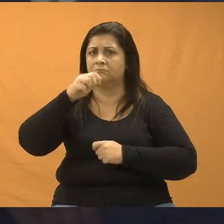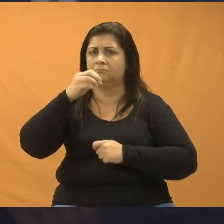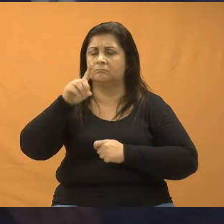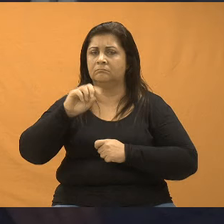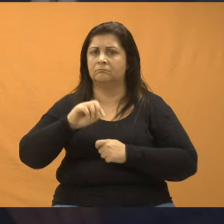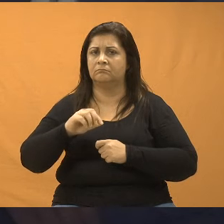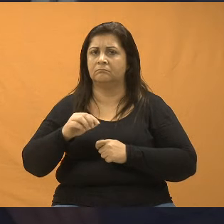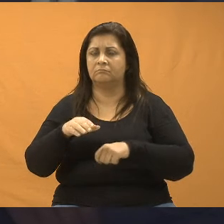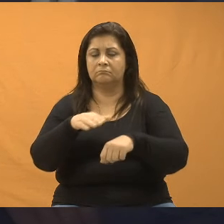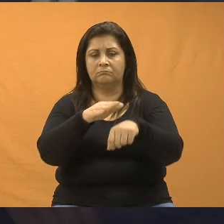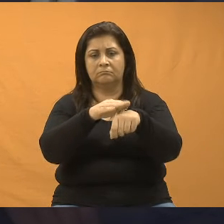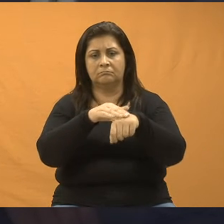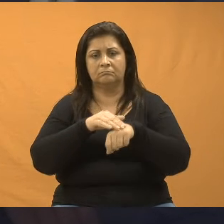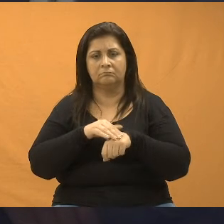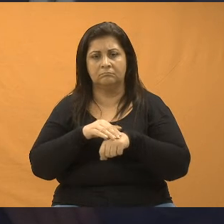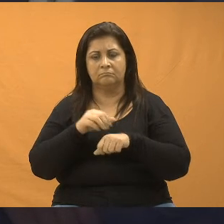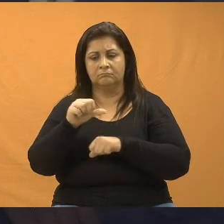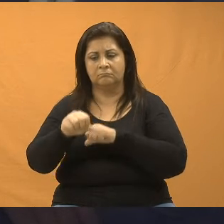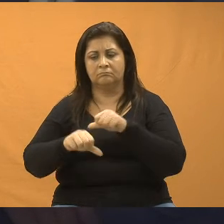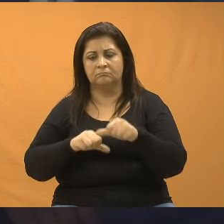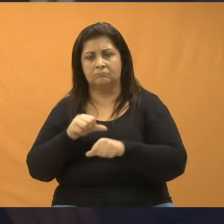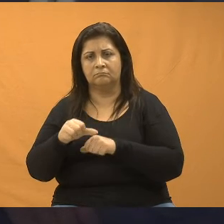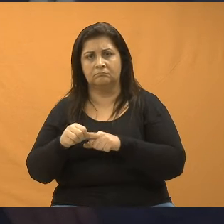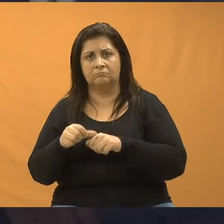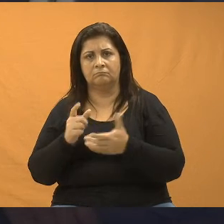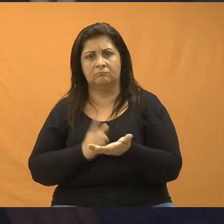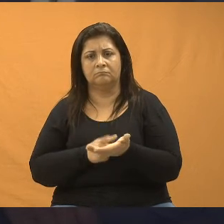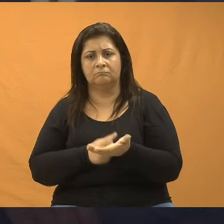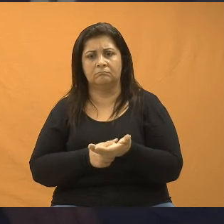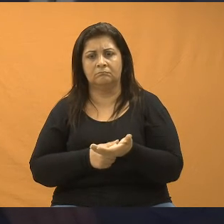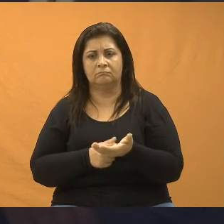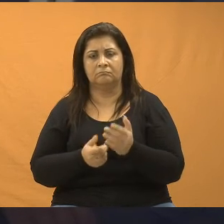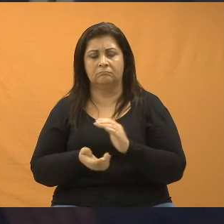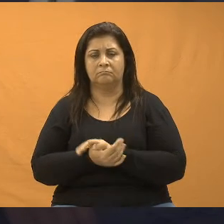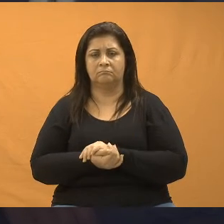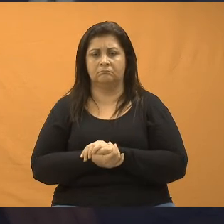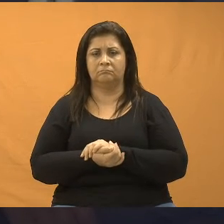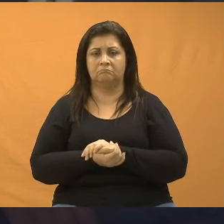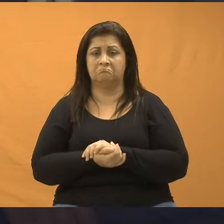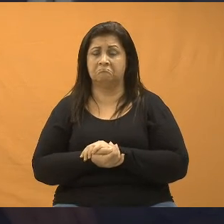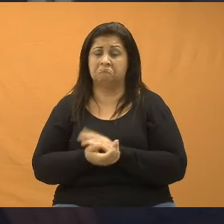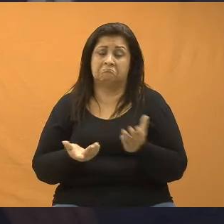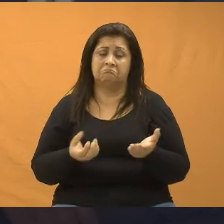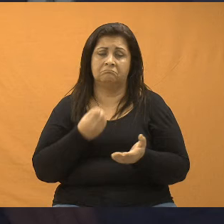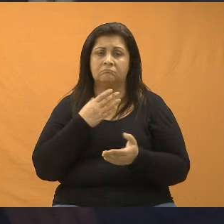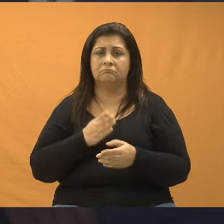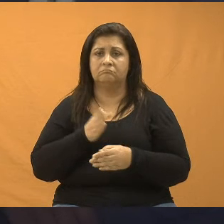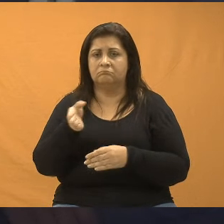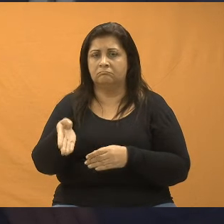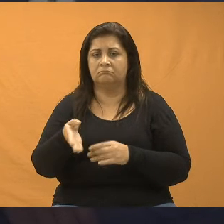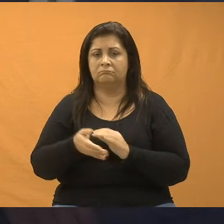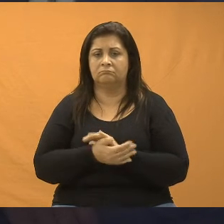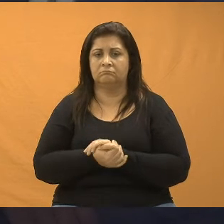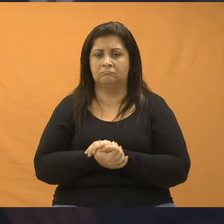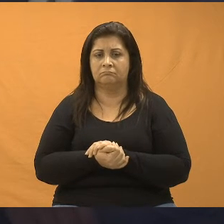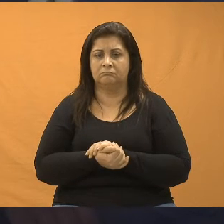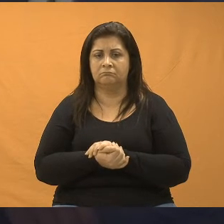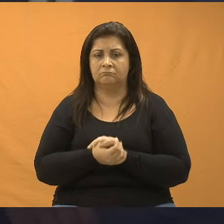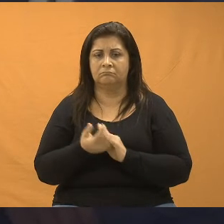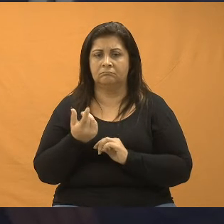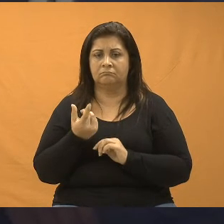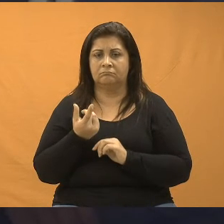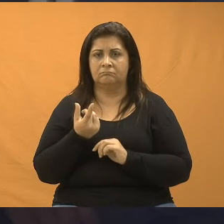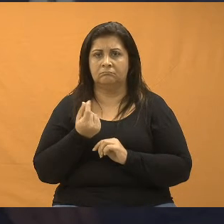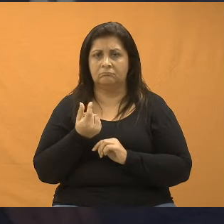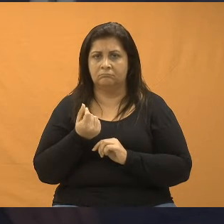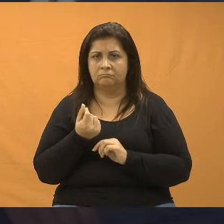para retratar um contrato e assinar um outro com a provisão. Eu tranquilamente fui. O valor